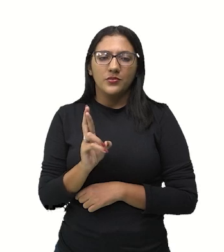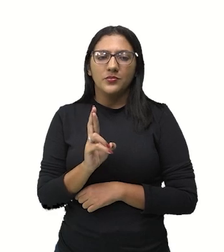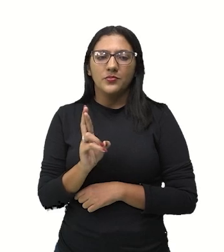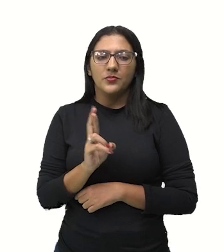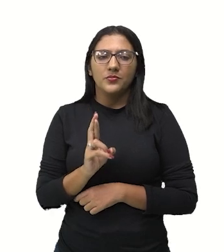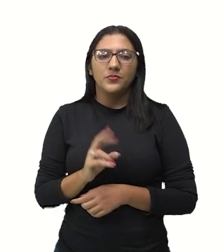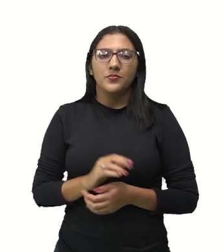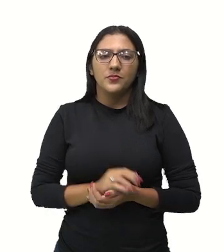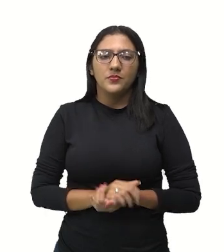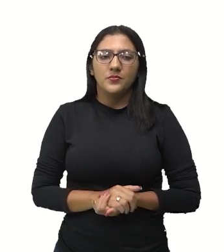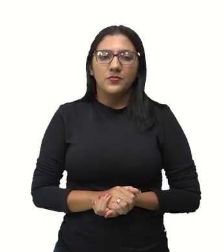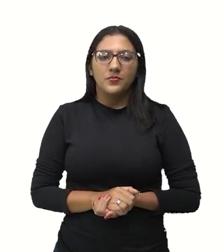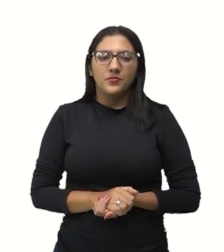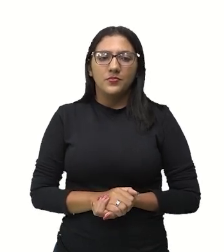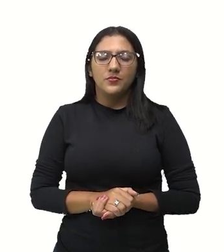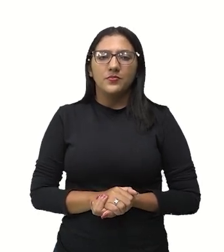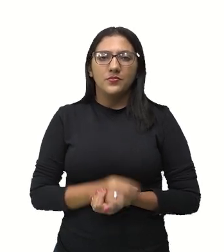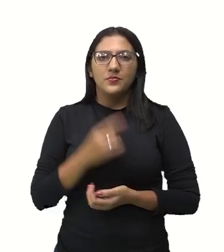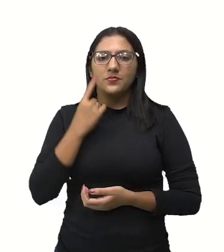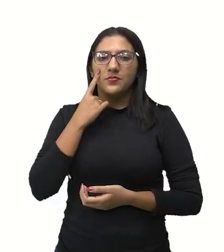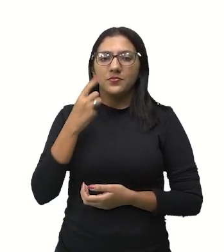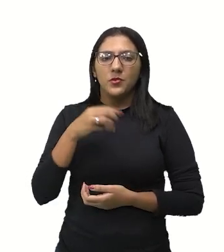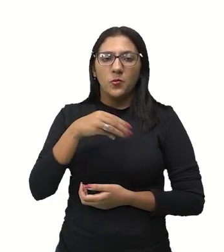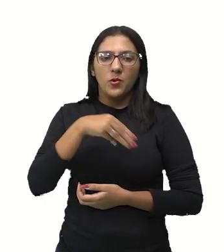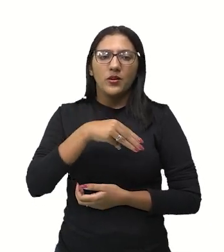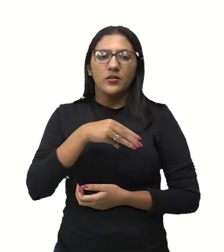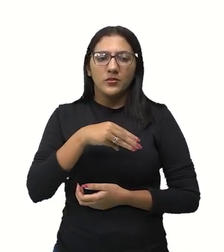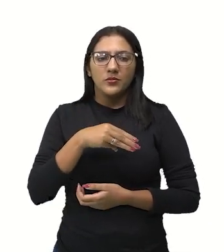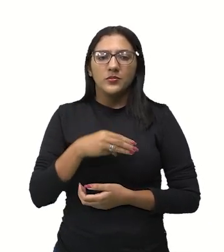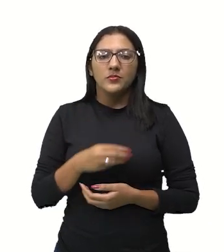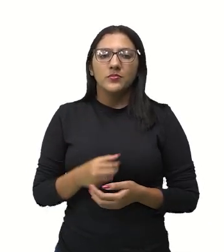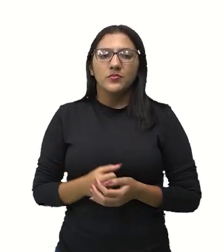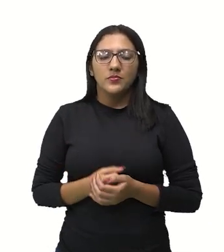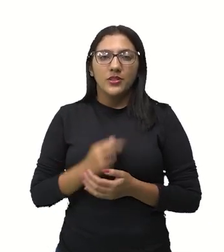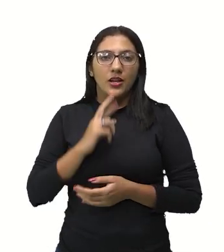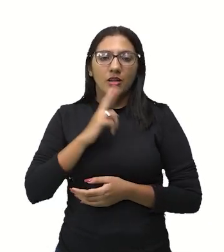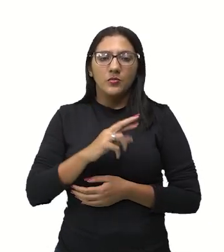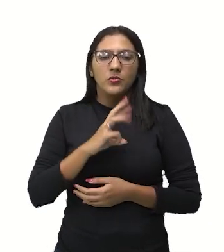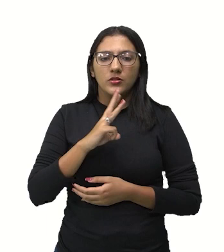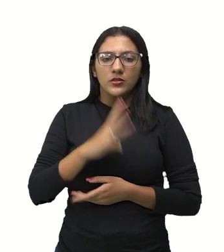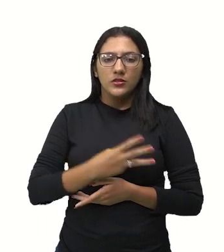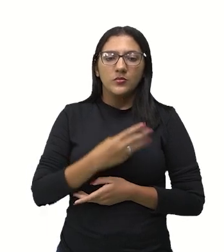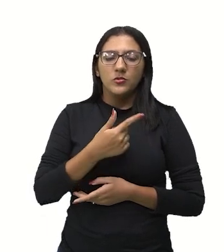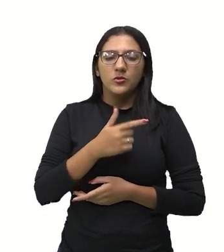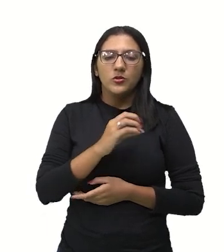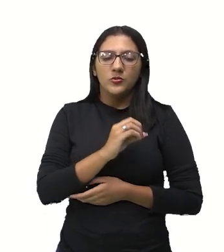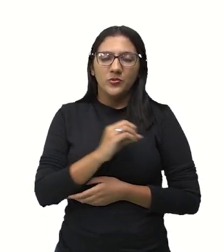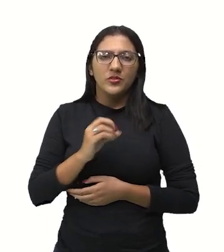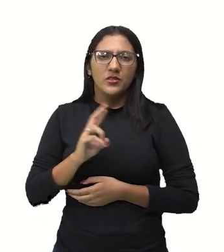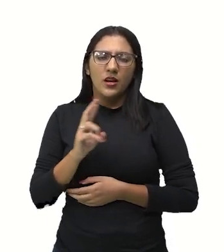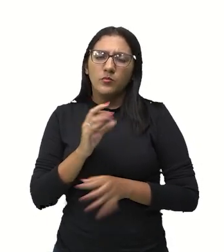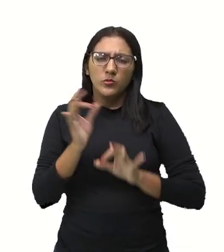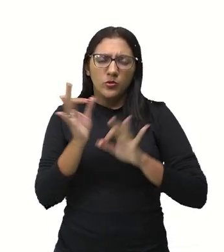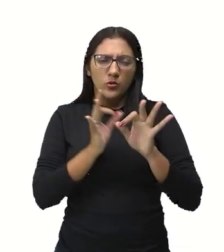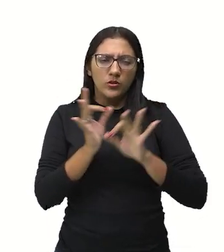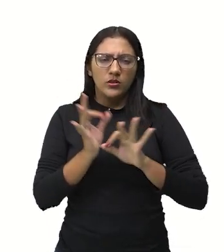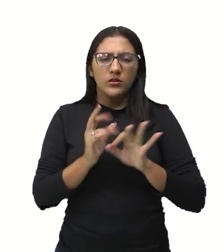Deixa eu botar aqui a indicação da letra, tá bom? Montante. Ficar bem bonitinho aí pra...